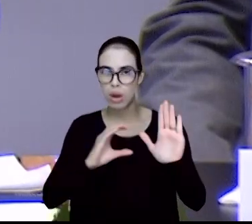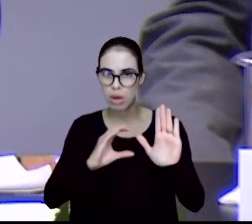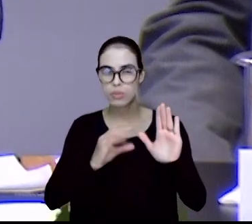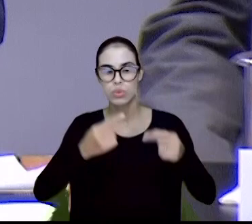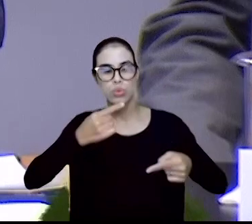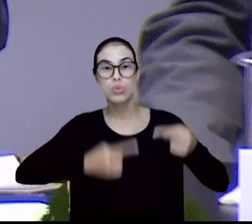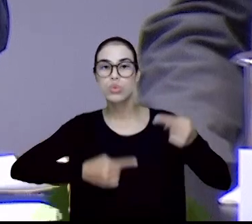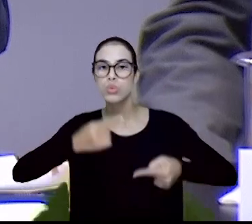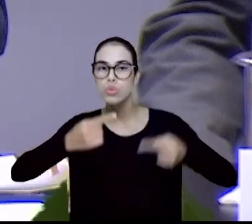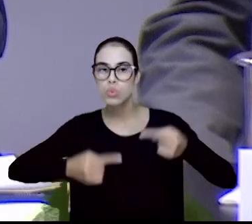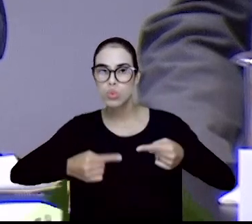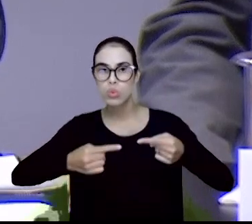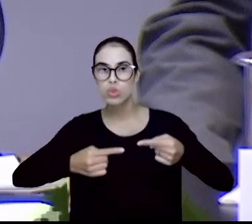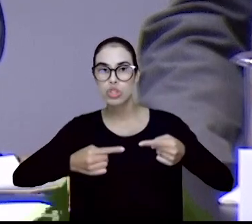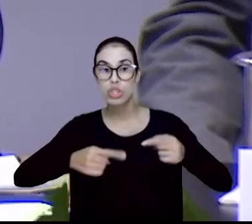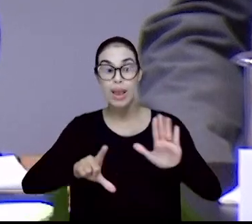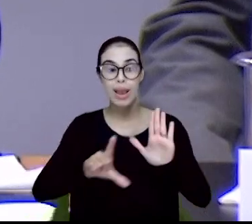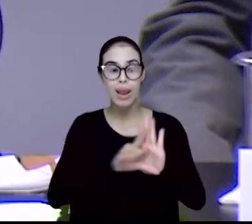questão jurídica em discussão.